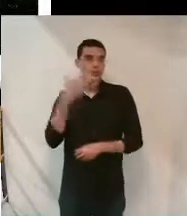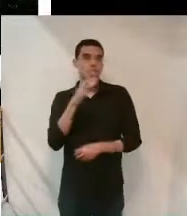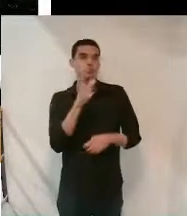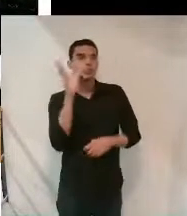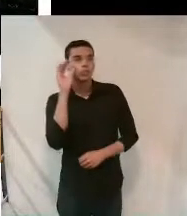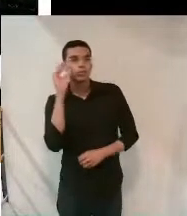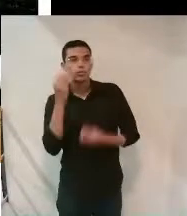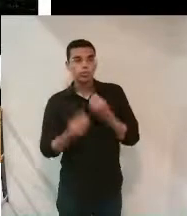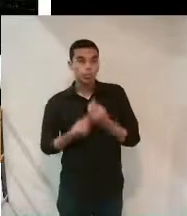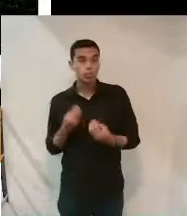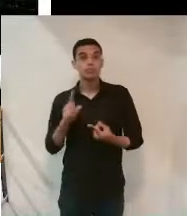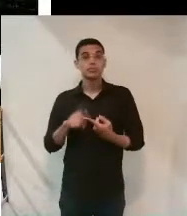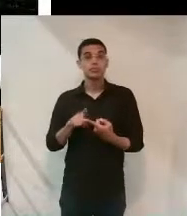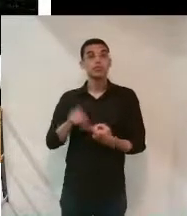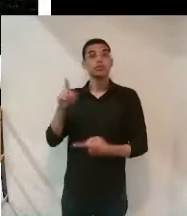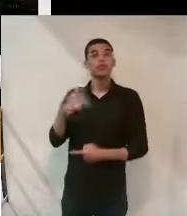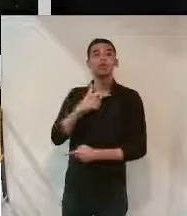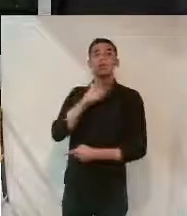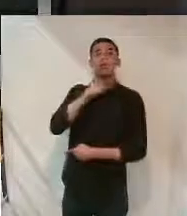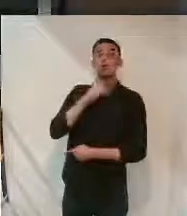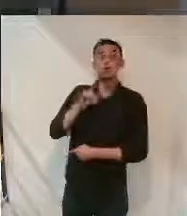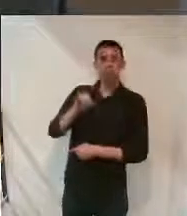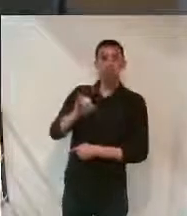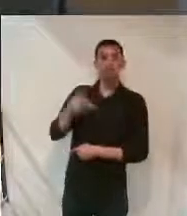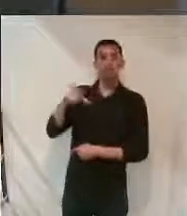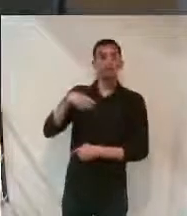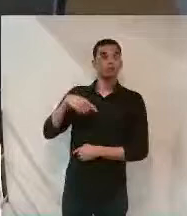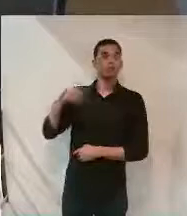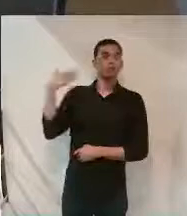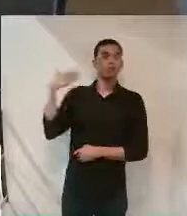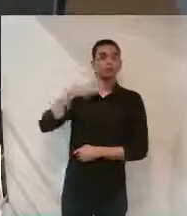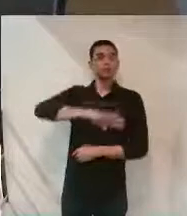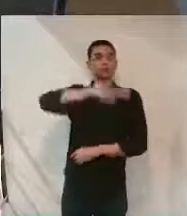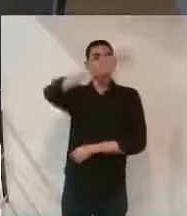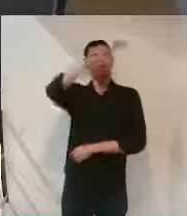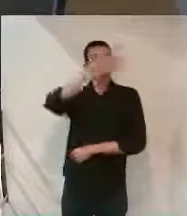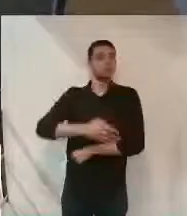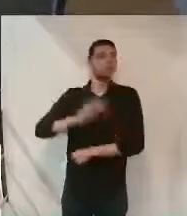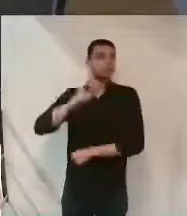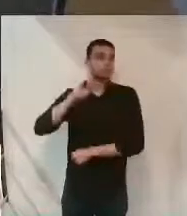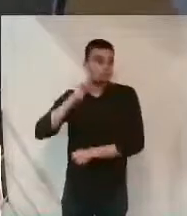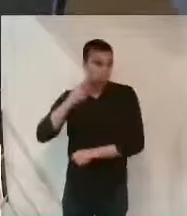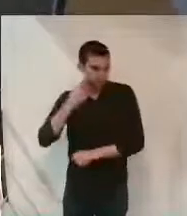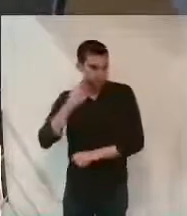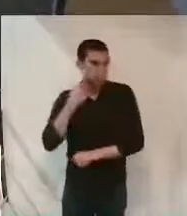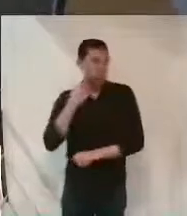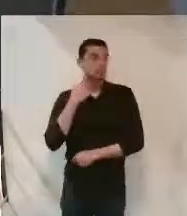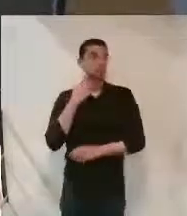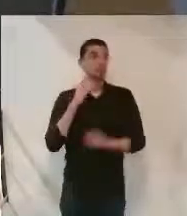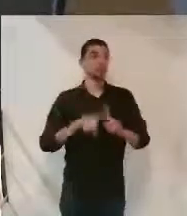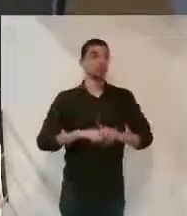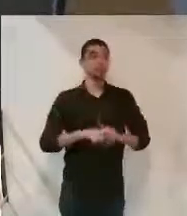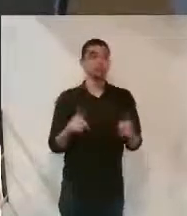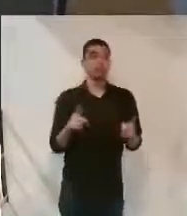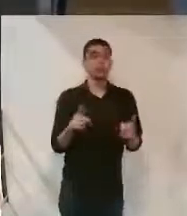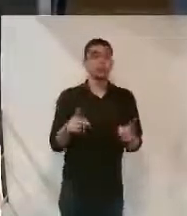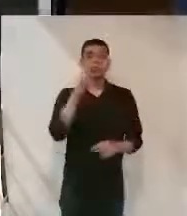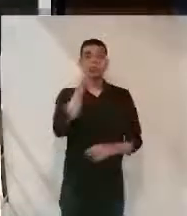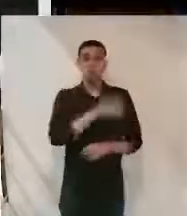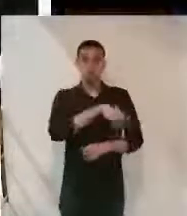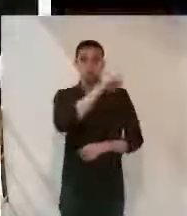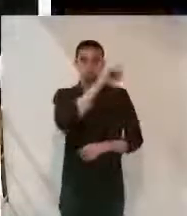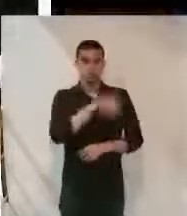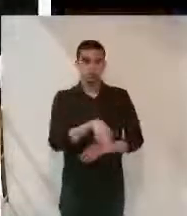Engazeira, também do mesmo modo, o lixão que existia anteriormente, o lixão